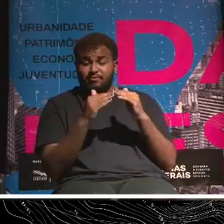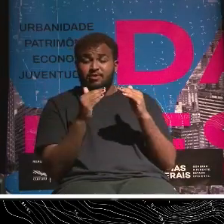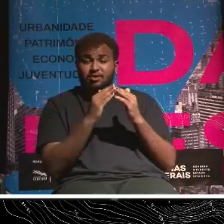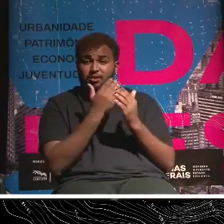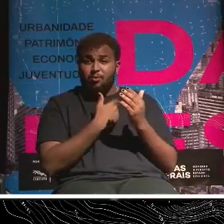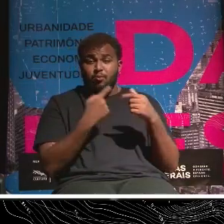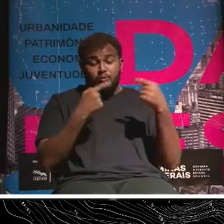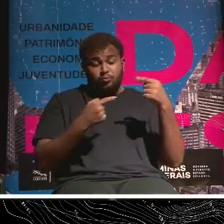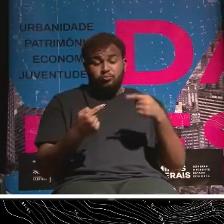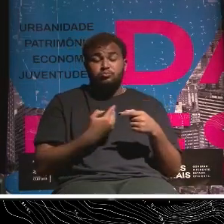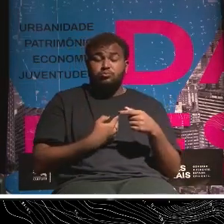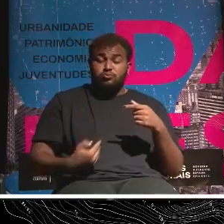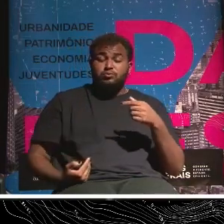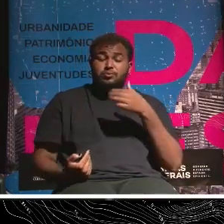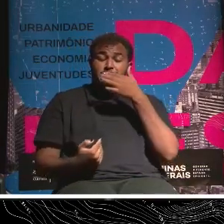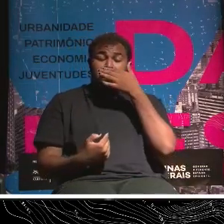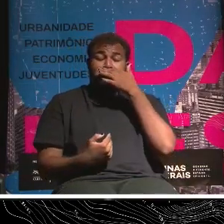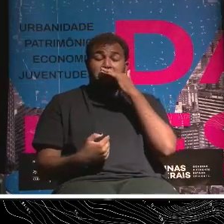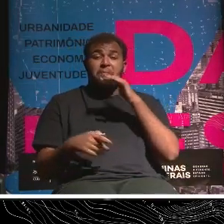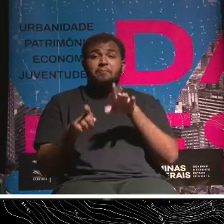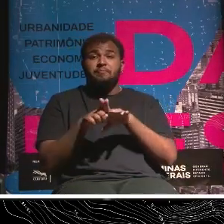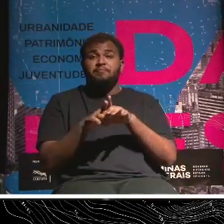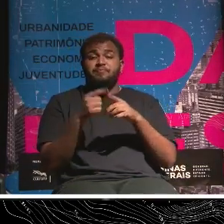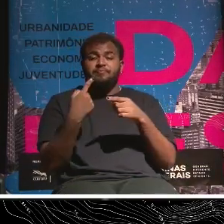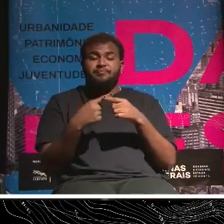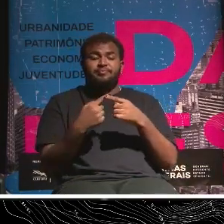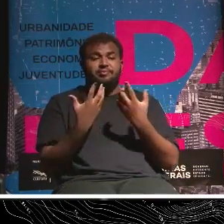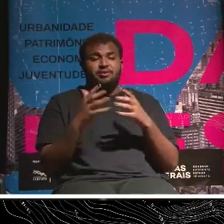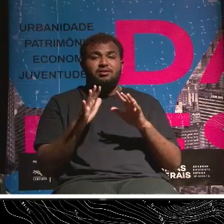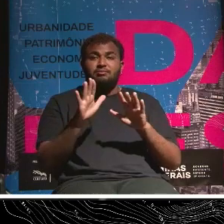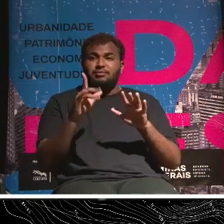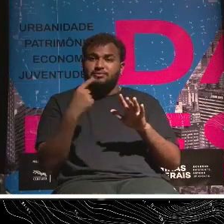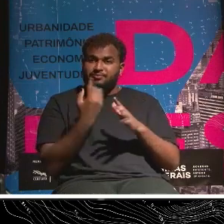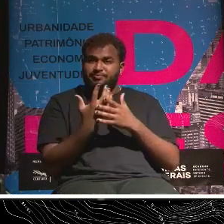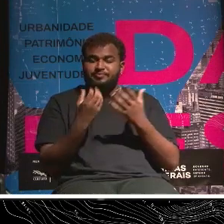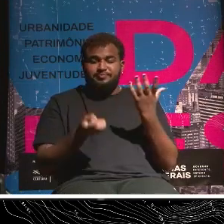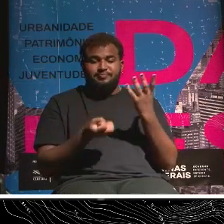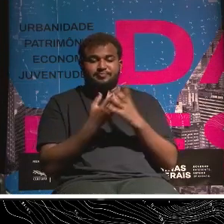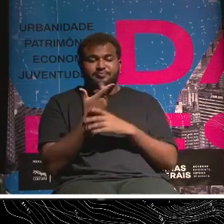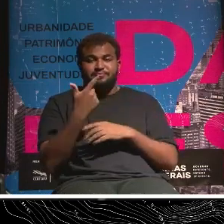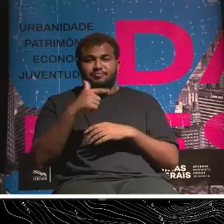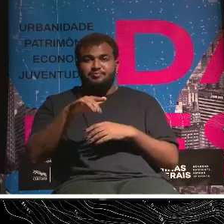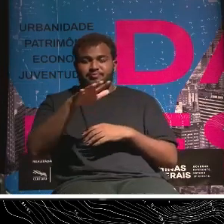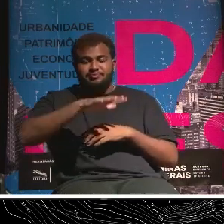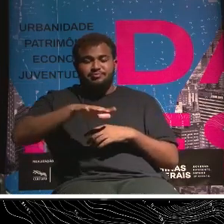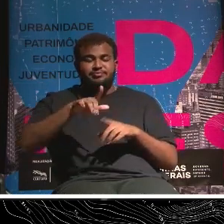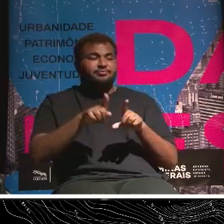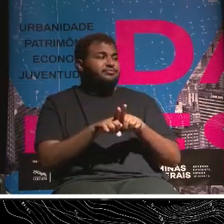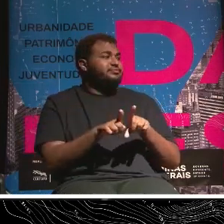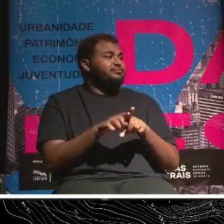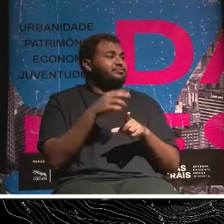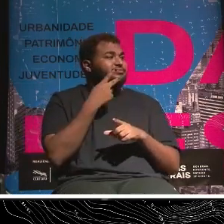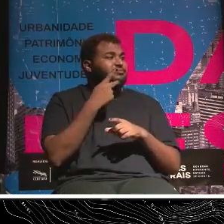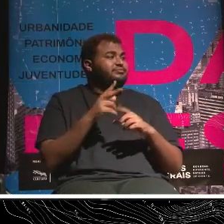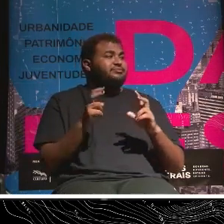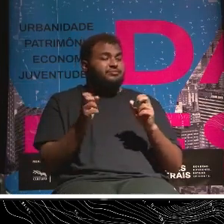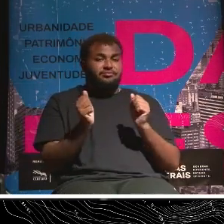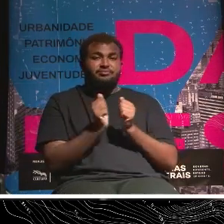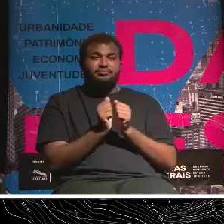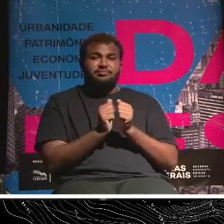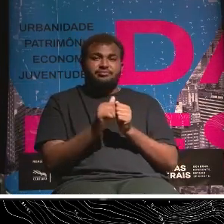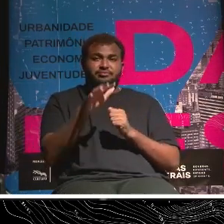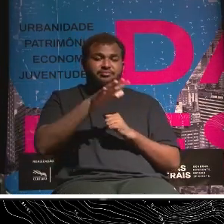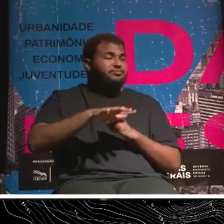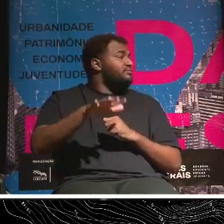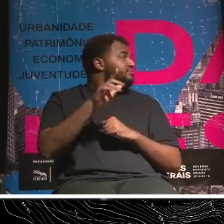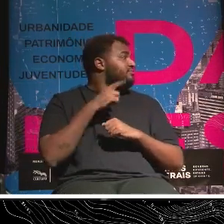por N outros motivos, ou também porque não quer, mas a gente cria outros espaços, e aí eu vou falar assim, mais especificamente desse seu